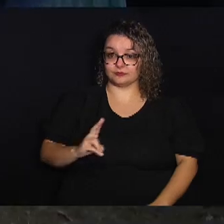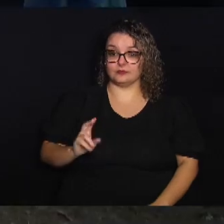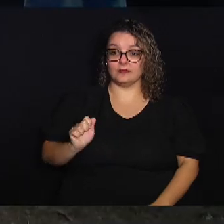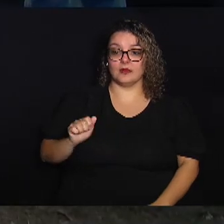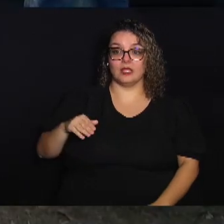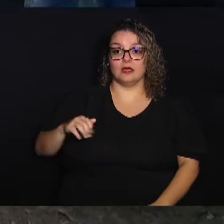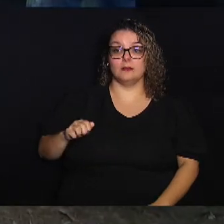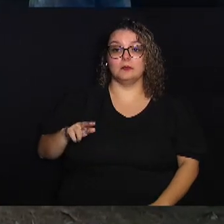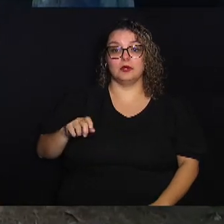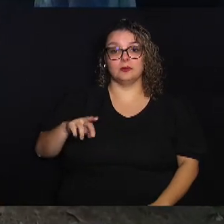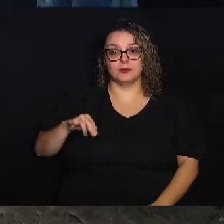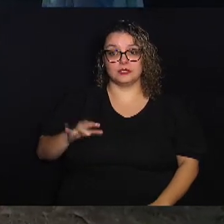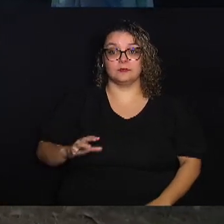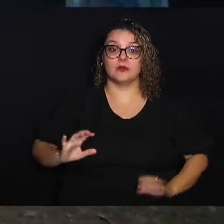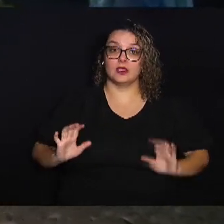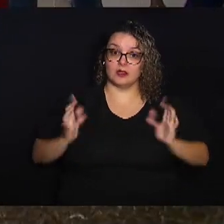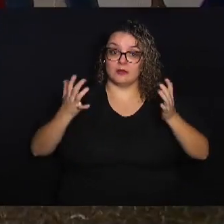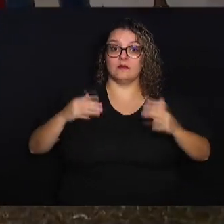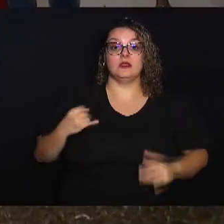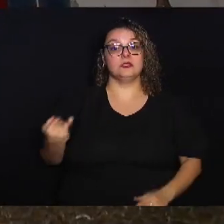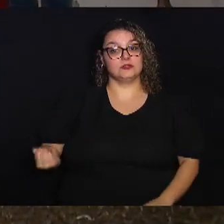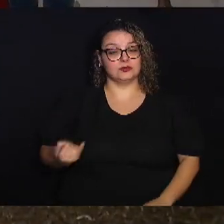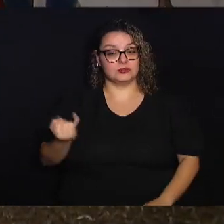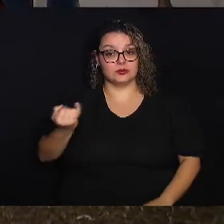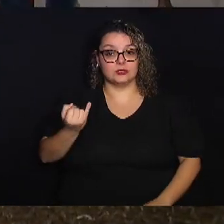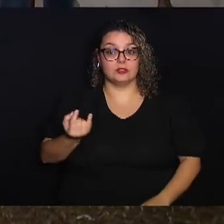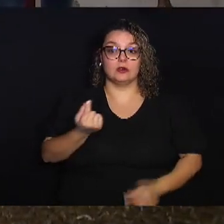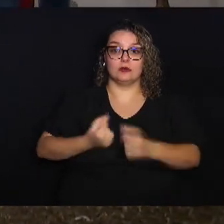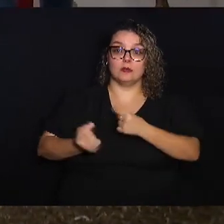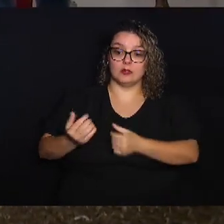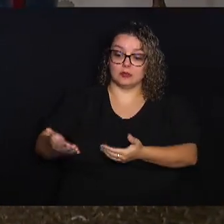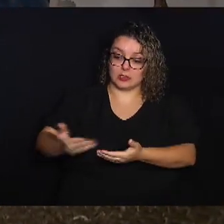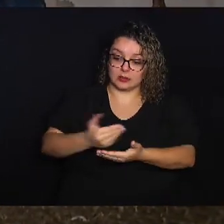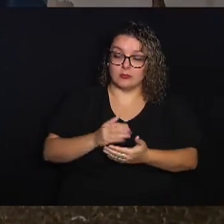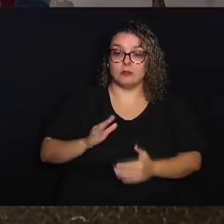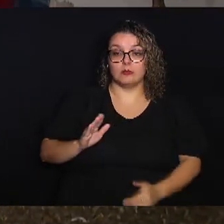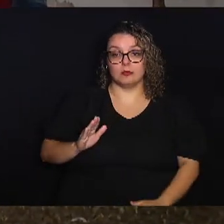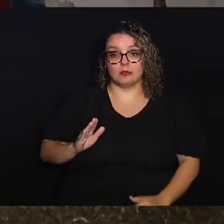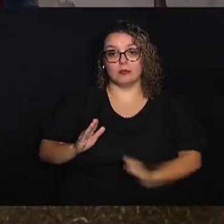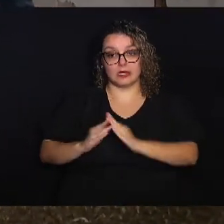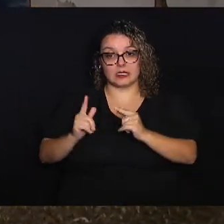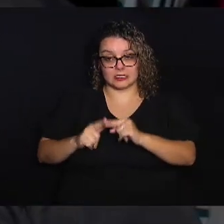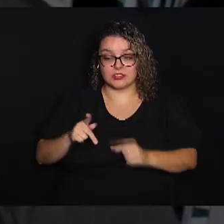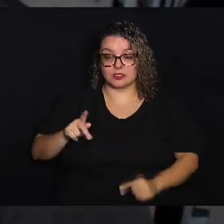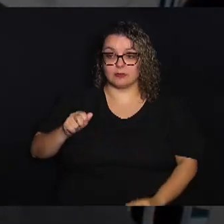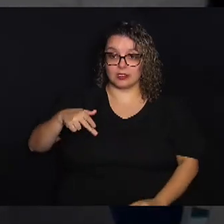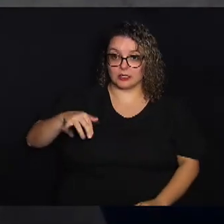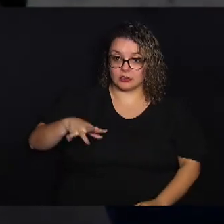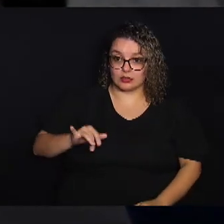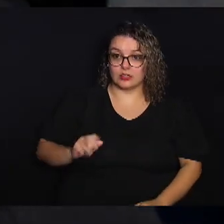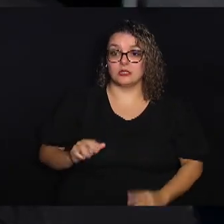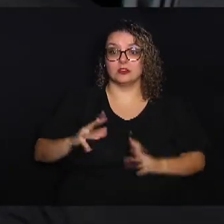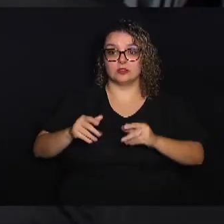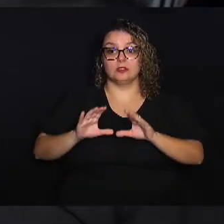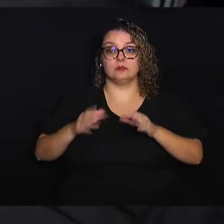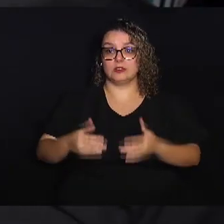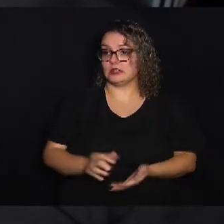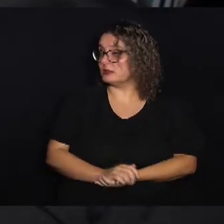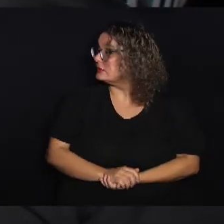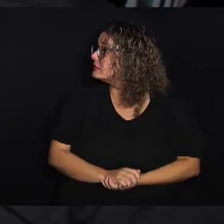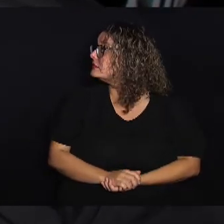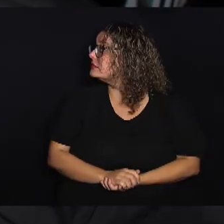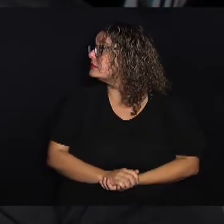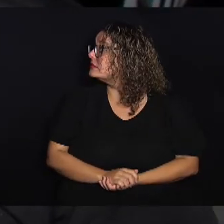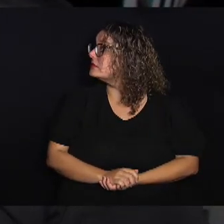Amauri, a festa é de extrema importância para gerar recursos para a paróquia e para toda a comunidade. A festa junina,